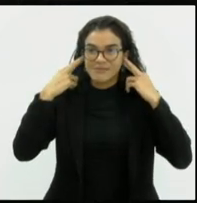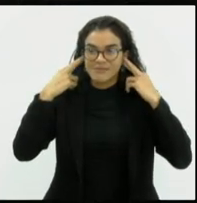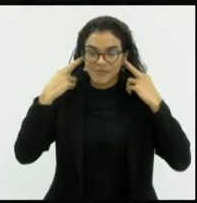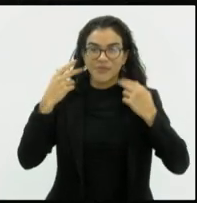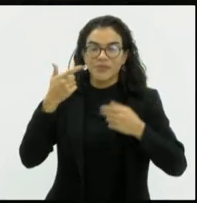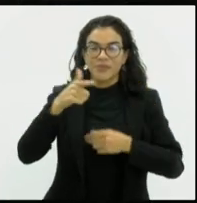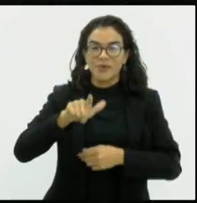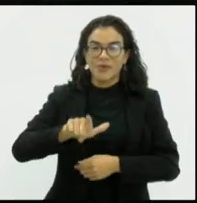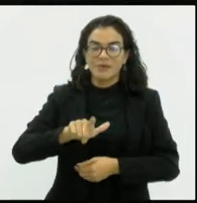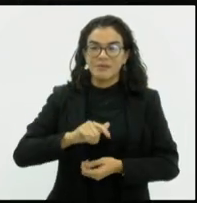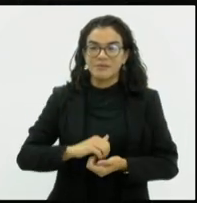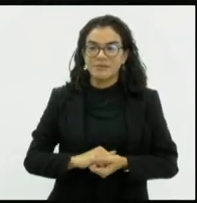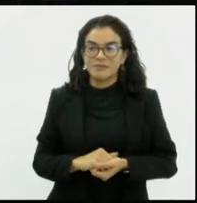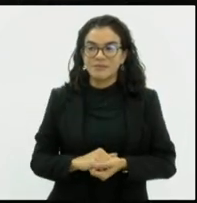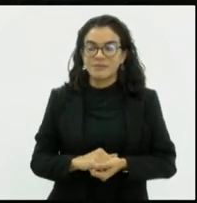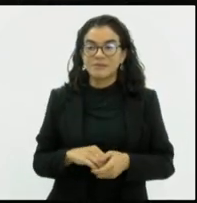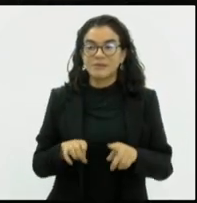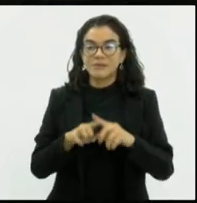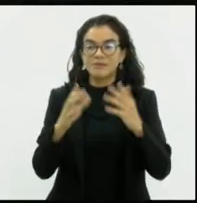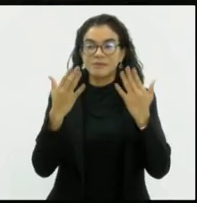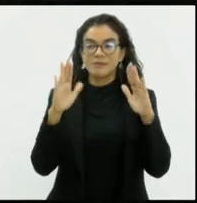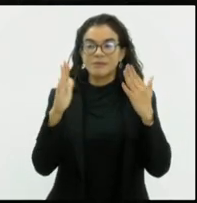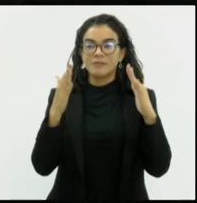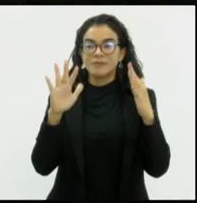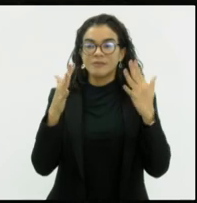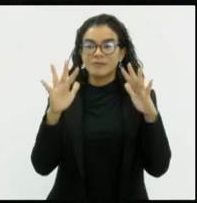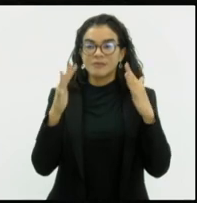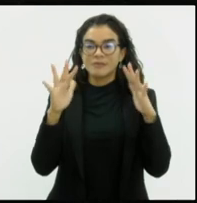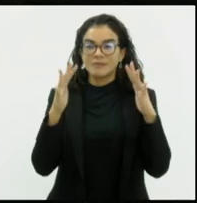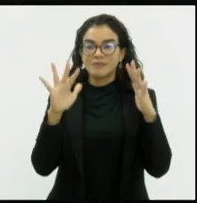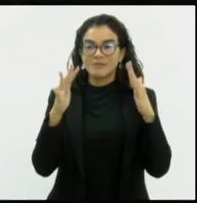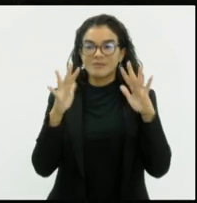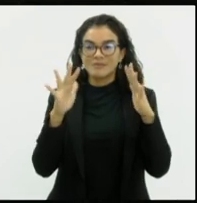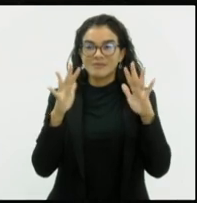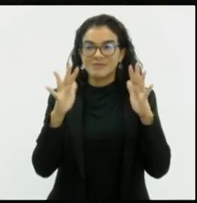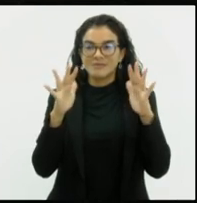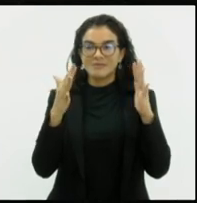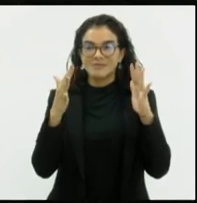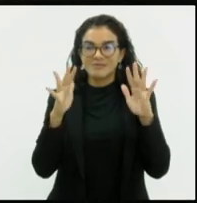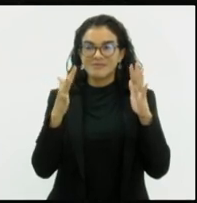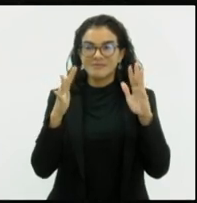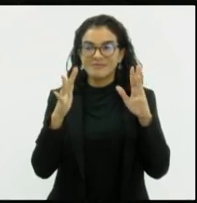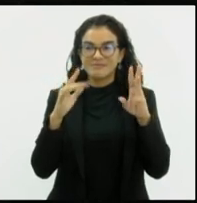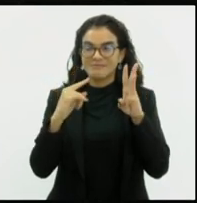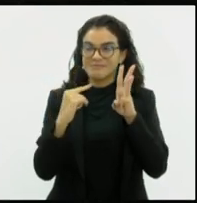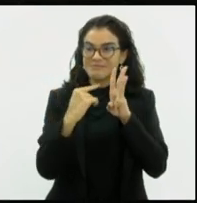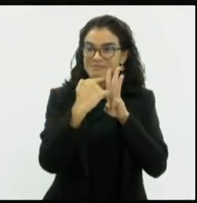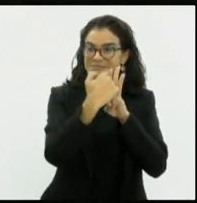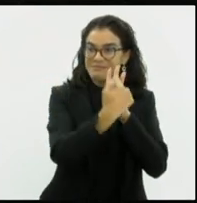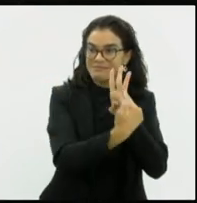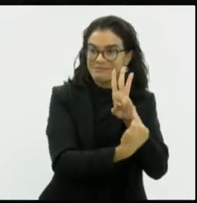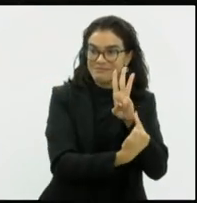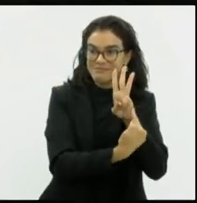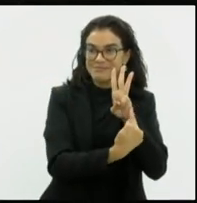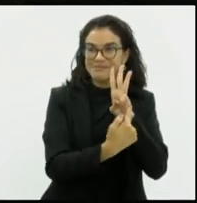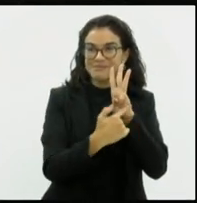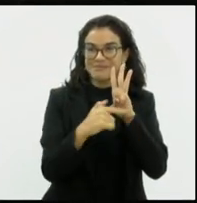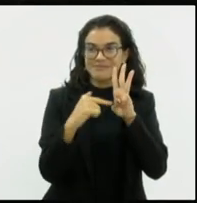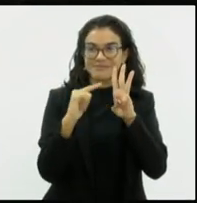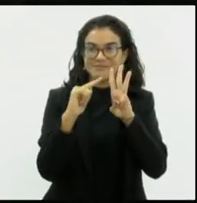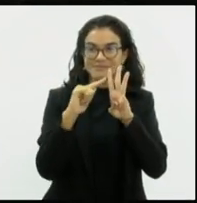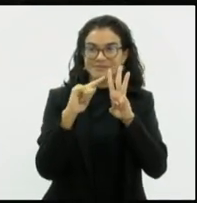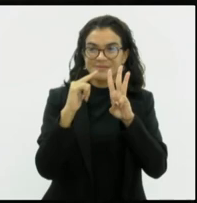Oi, voltou. E parabenizar também as as demais homenageadas,